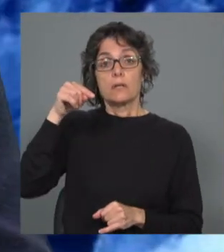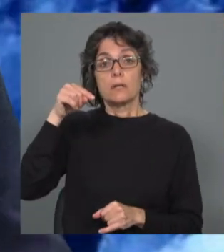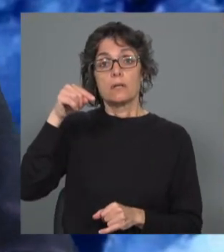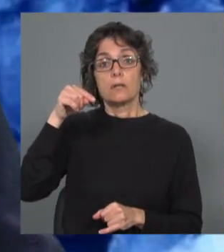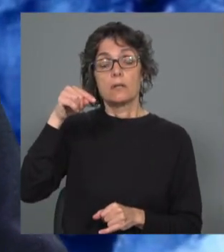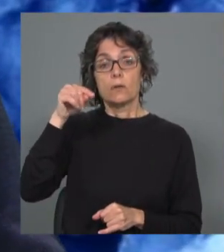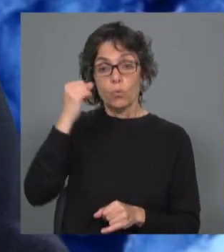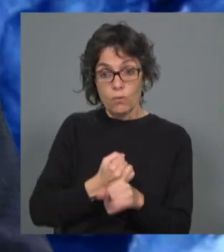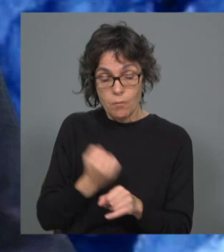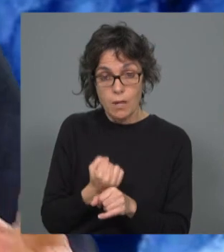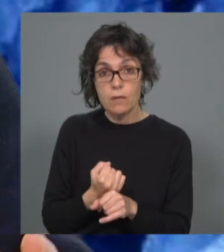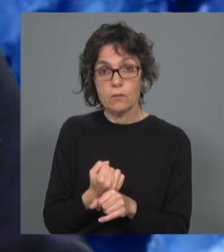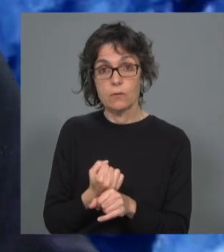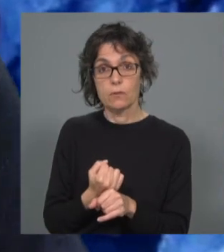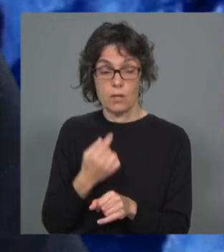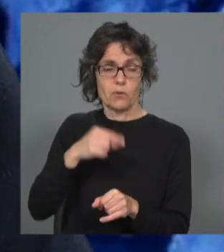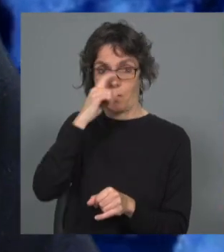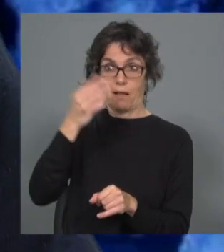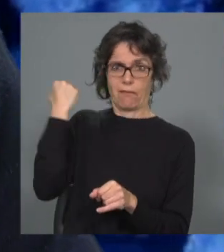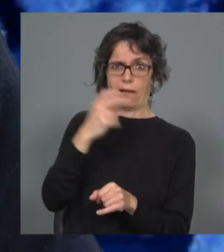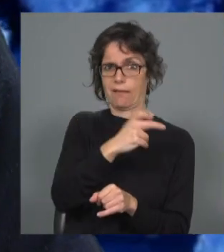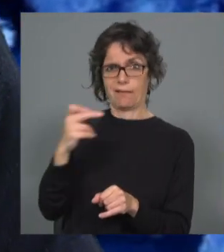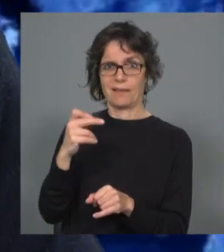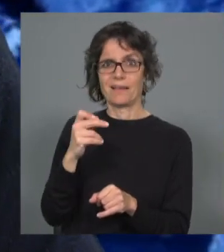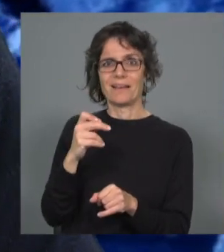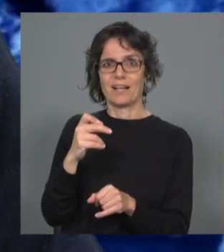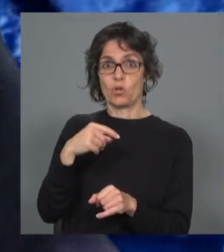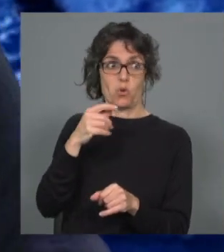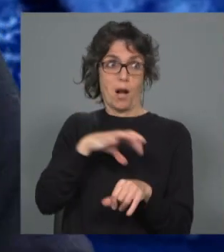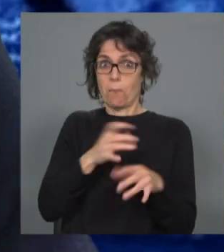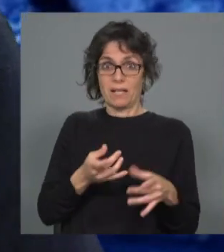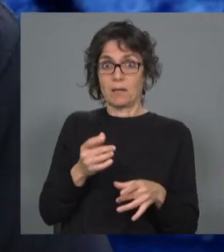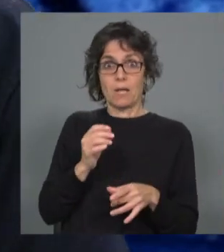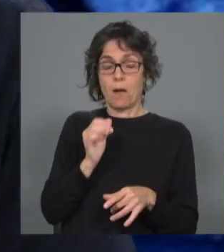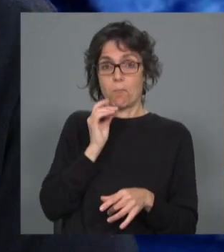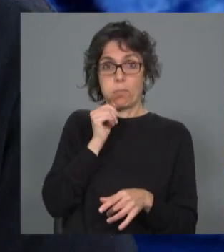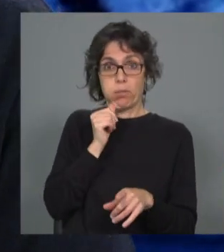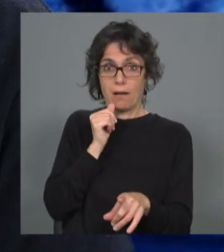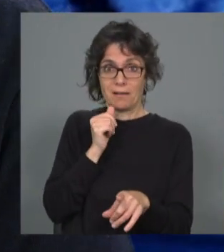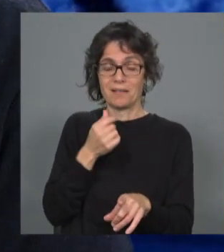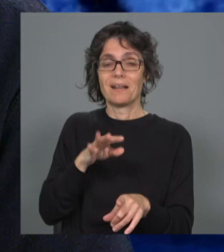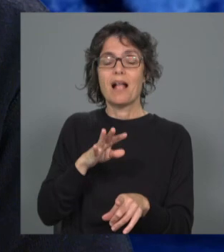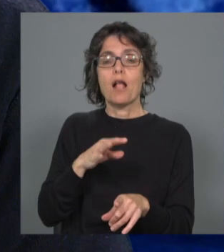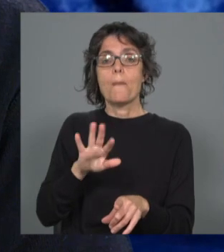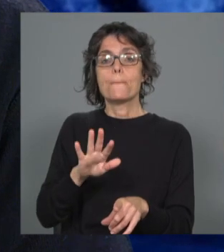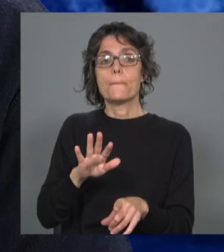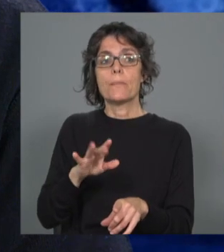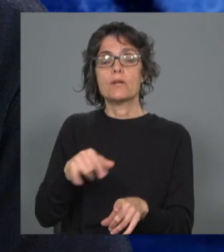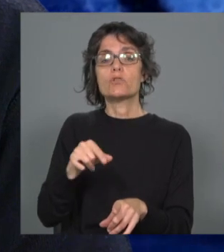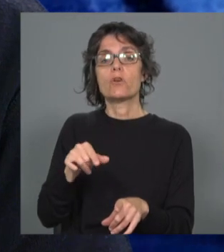não, quando definimos isto não esperávamos uma pandemia que nos levou à situação que levou, mas é evidente